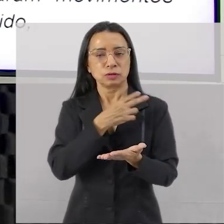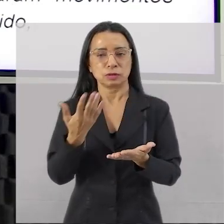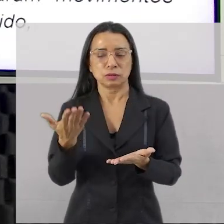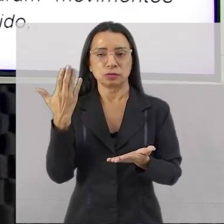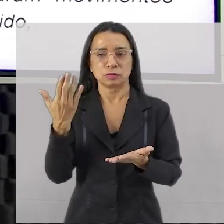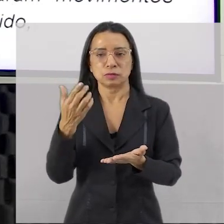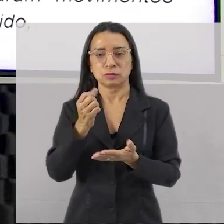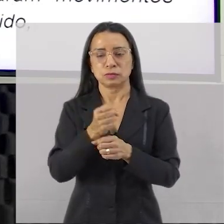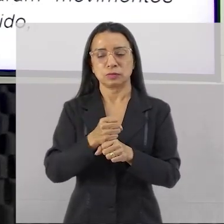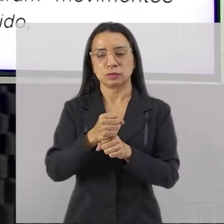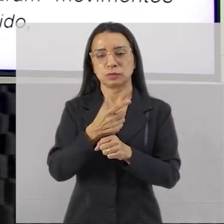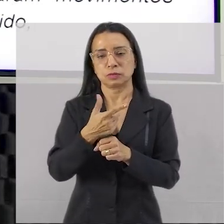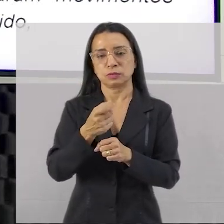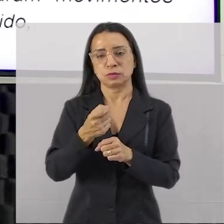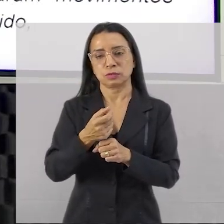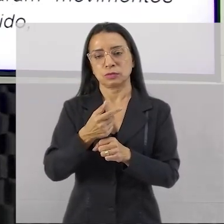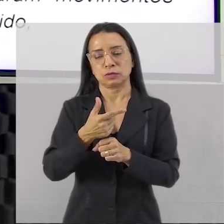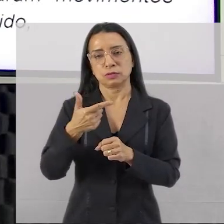Em